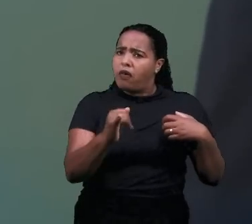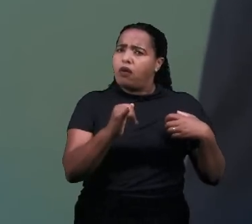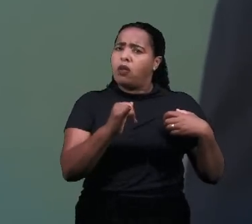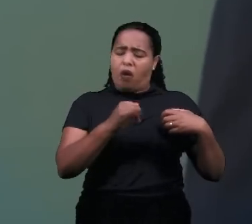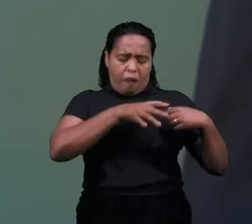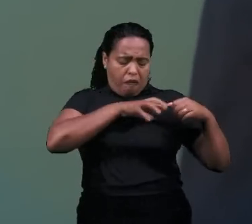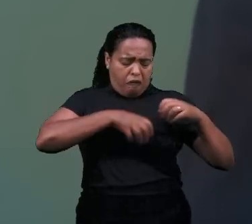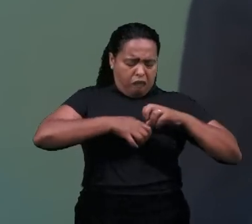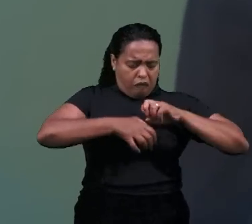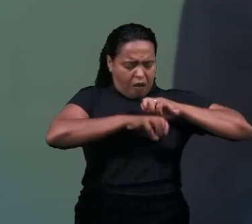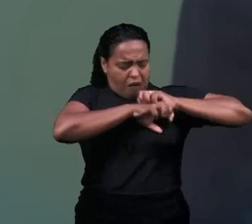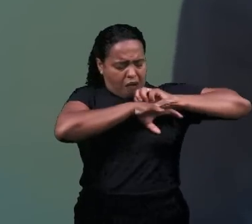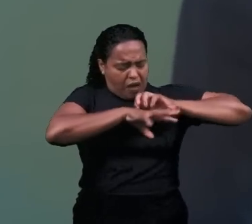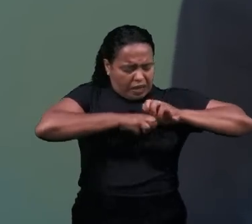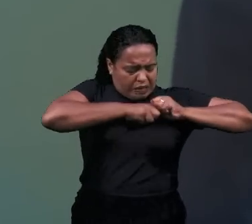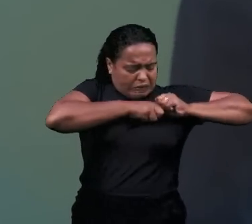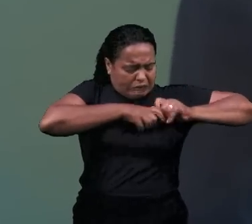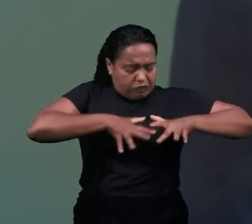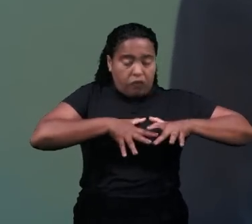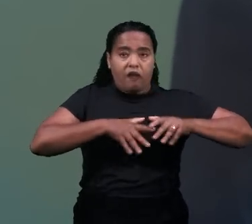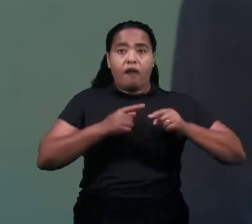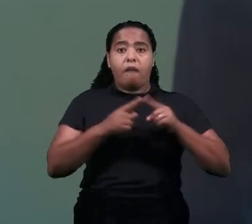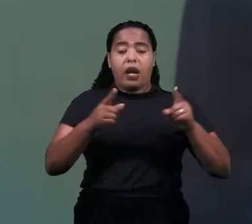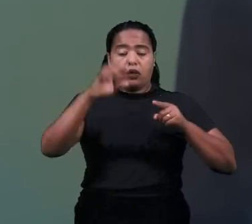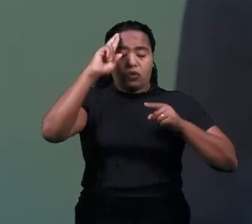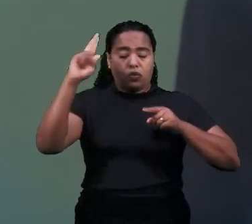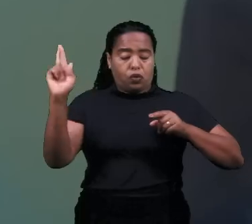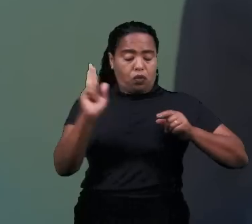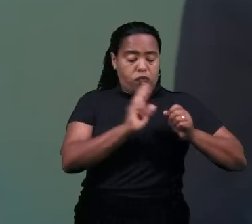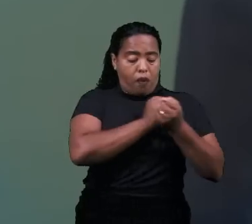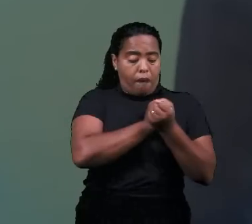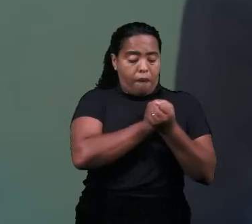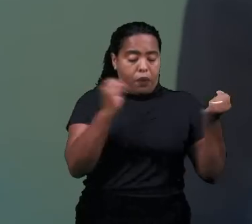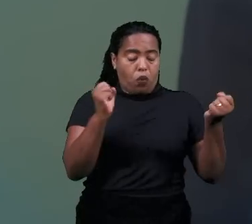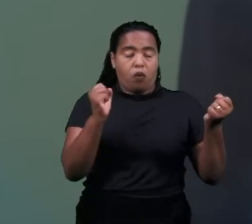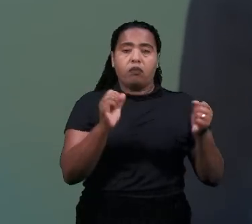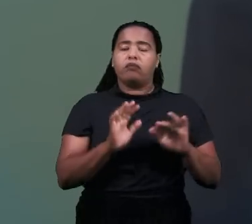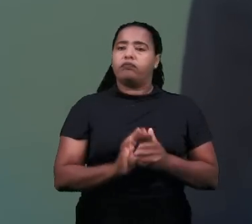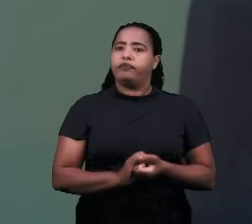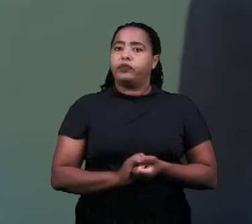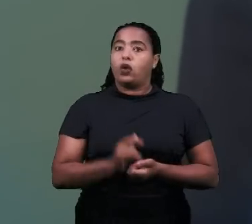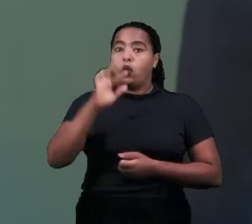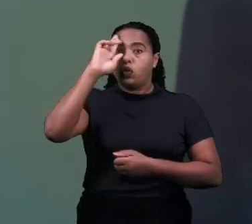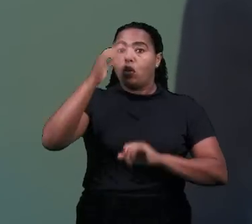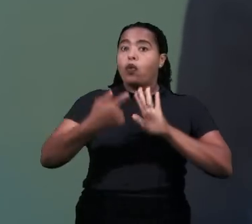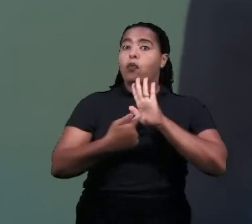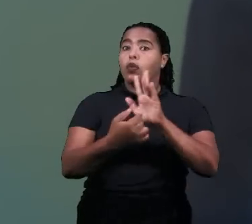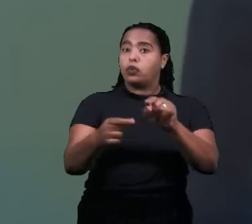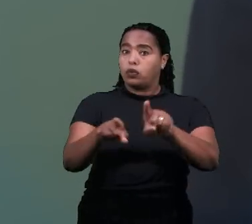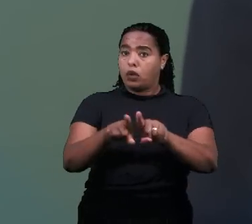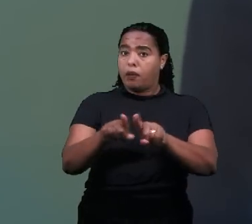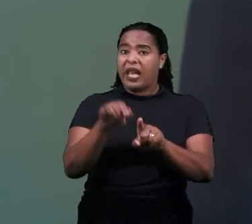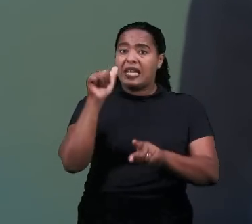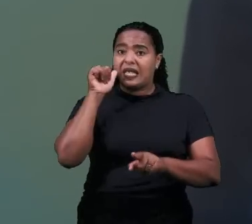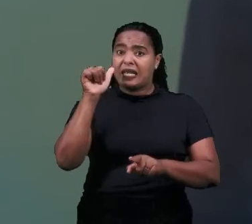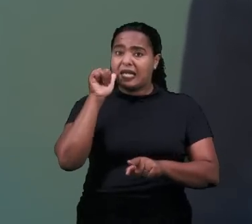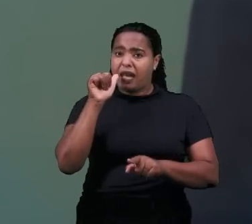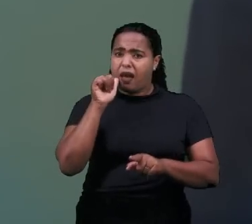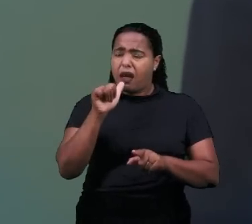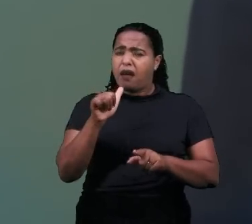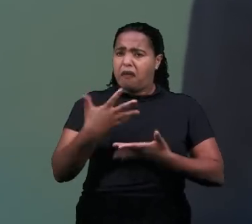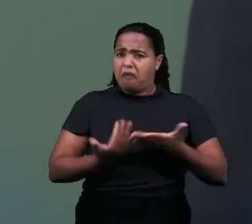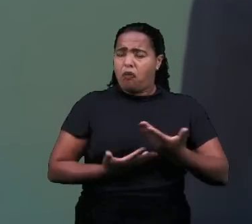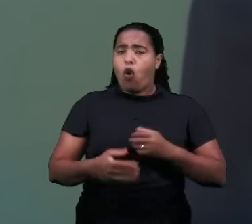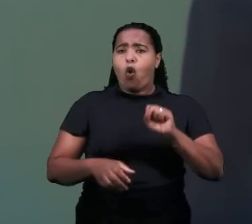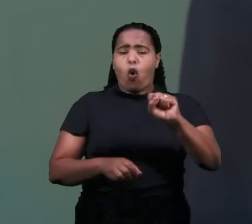está te libertando essas irmãs. E o Senhor mostrava ainda mais 8 servas que traziam espinho